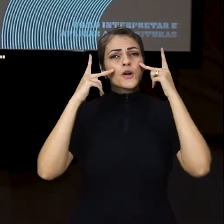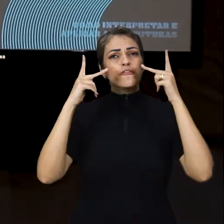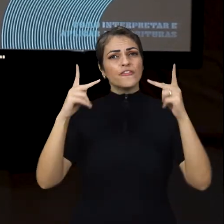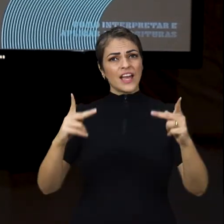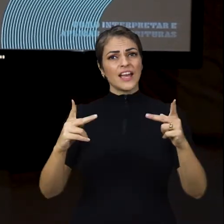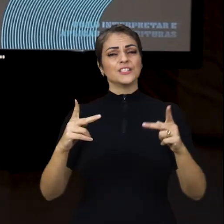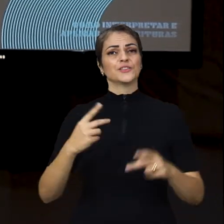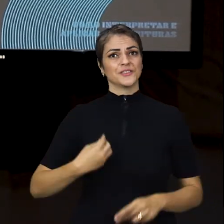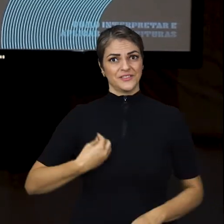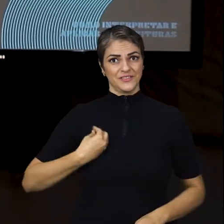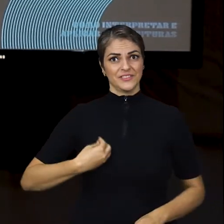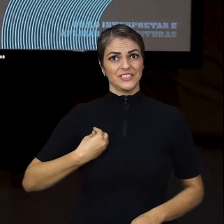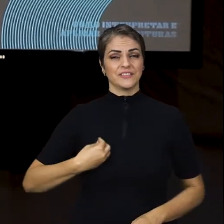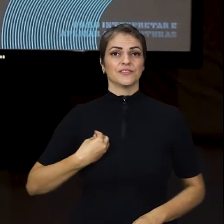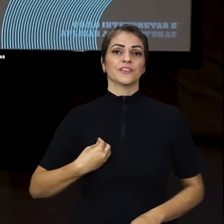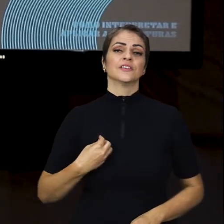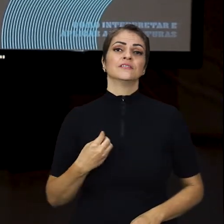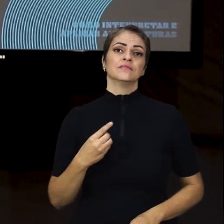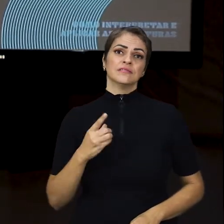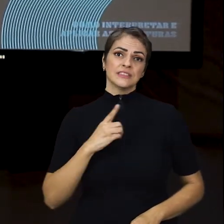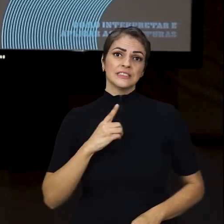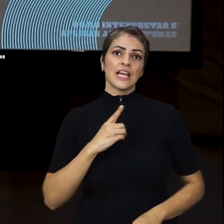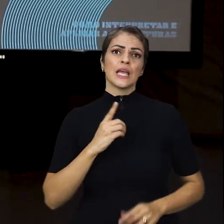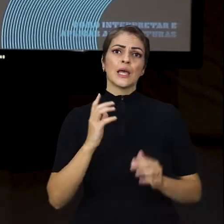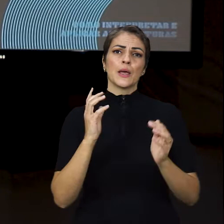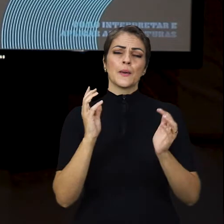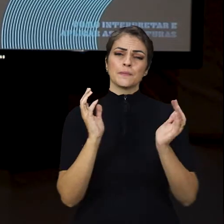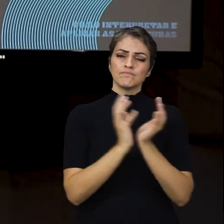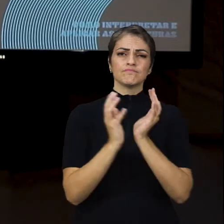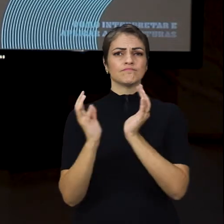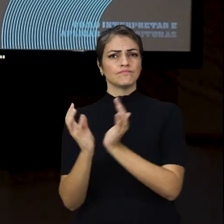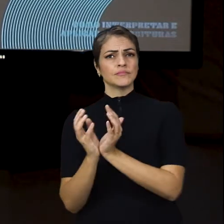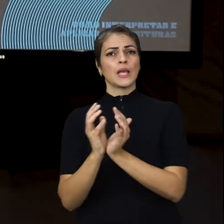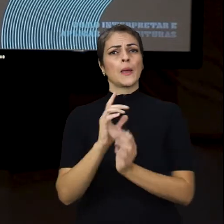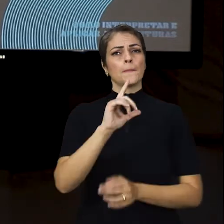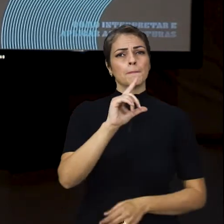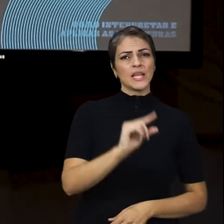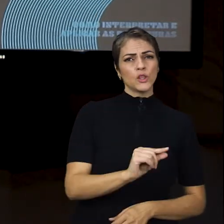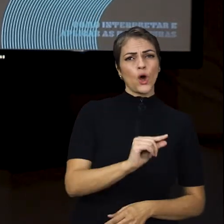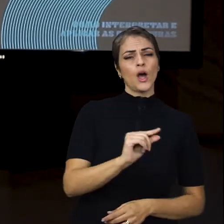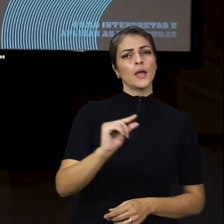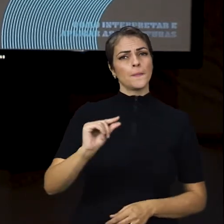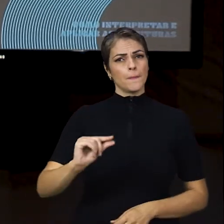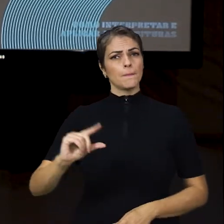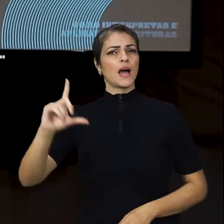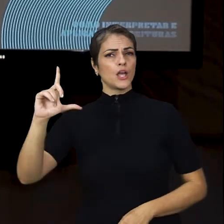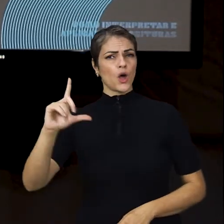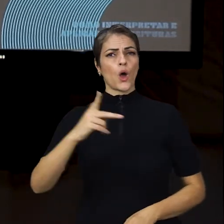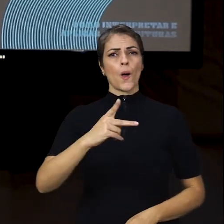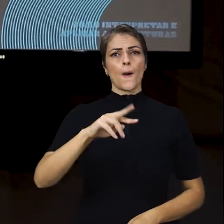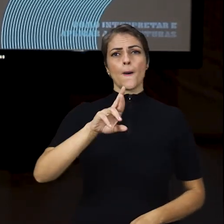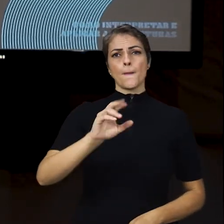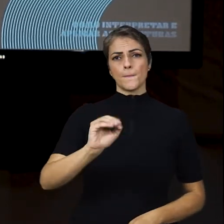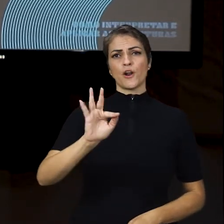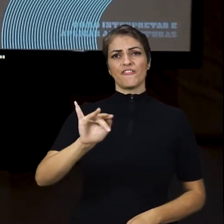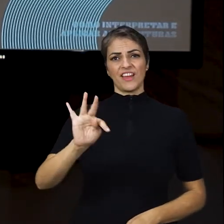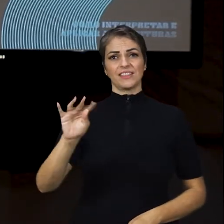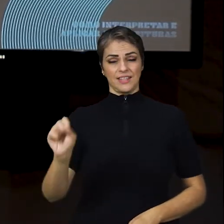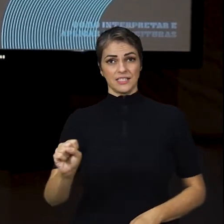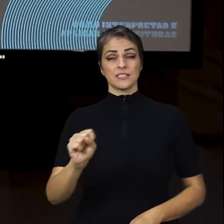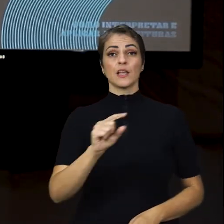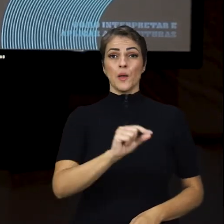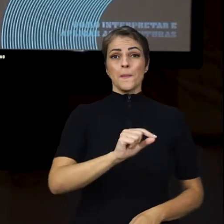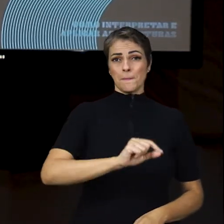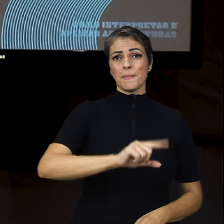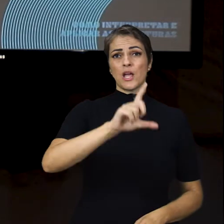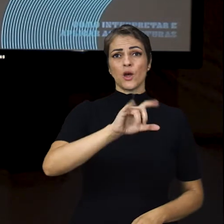aí, em geral, eles são divididos entre os profetas maiores e os profetas menores, sendo os profetas